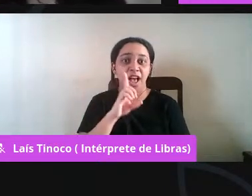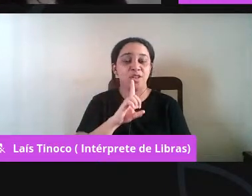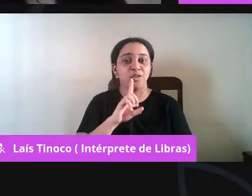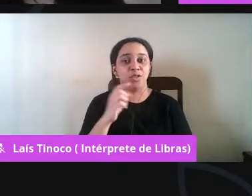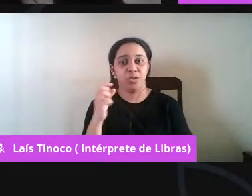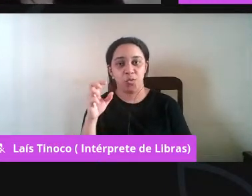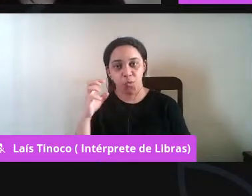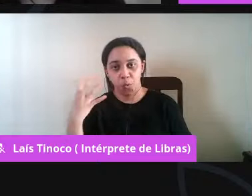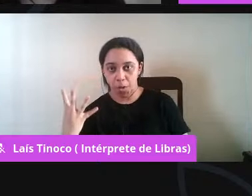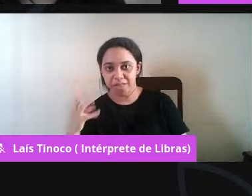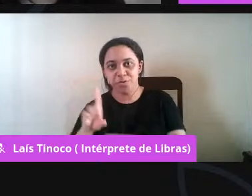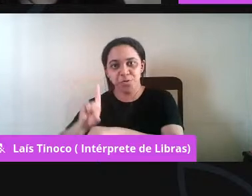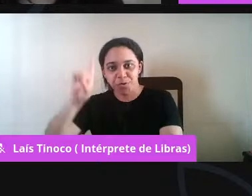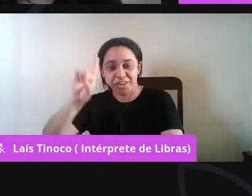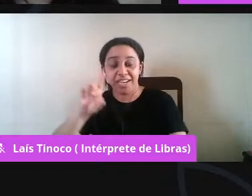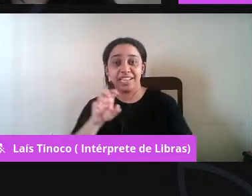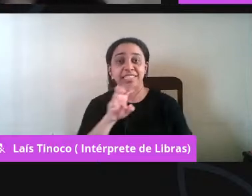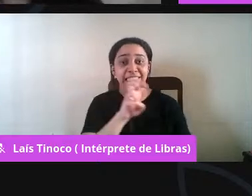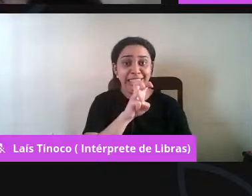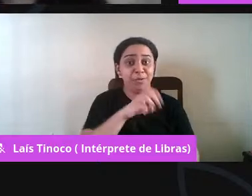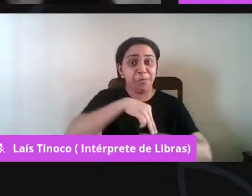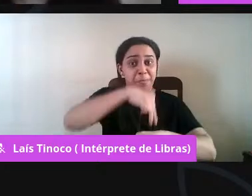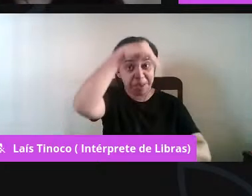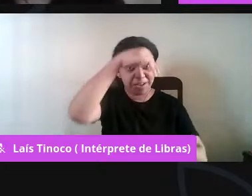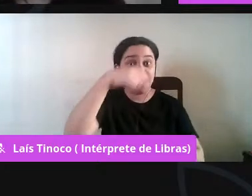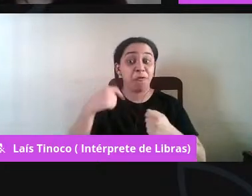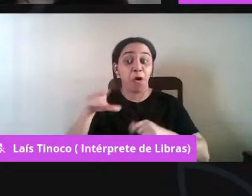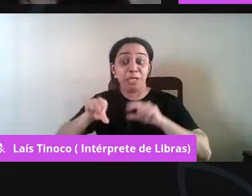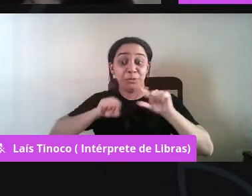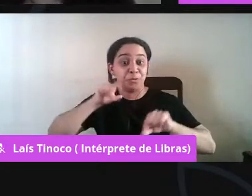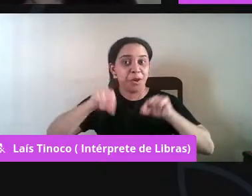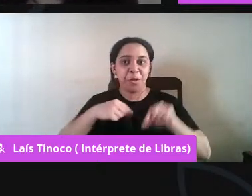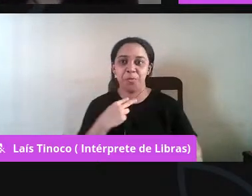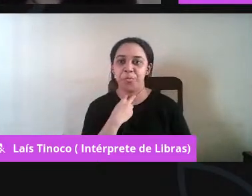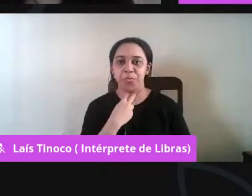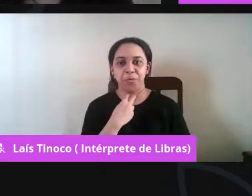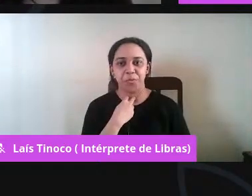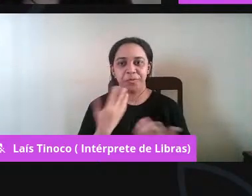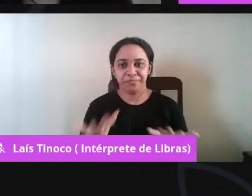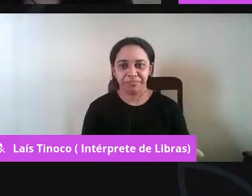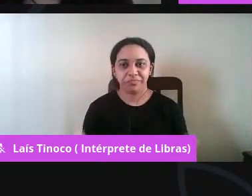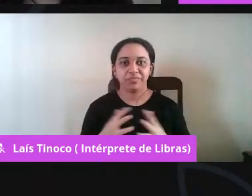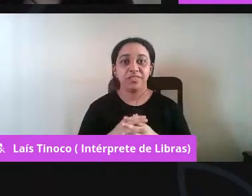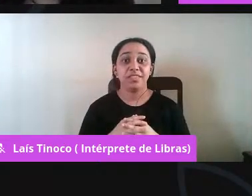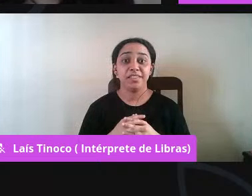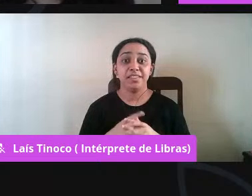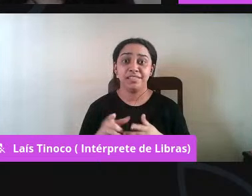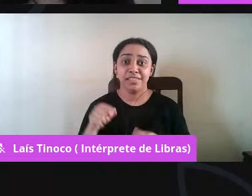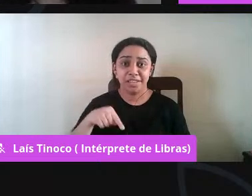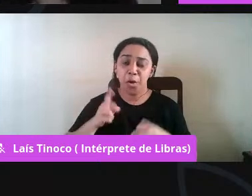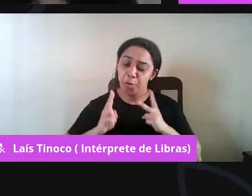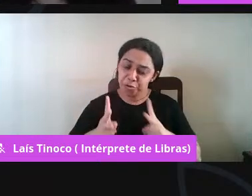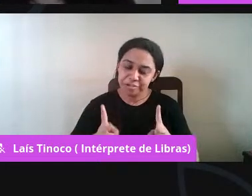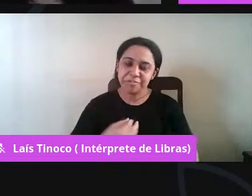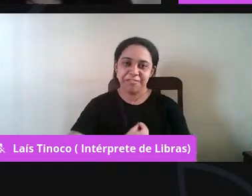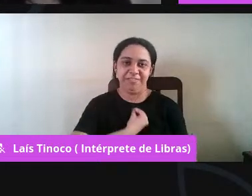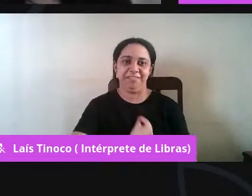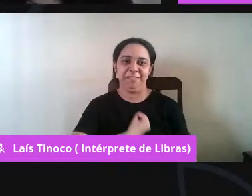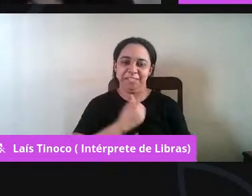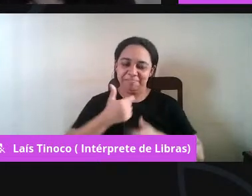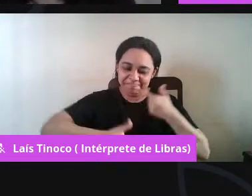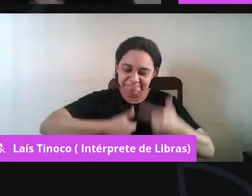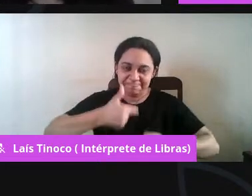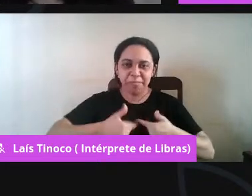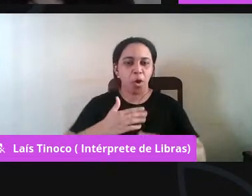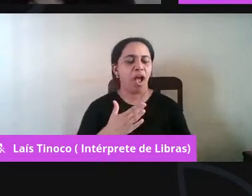mestrado. Ainda vou fazer a seleção, porque eu não posso ficar com 9 de uma vez só, né? Então, Isso aqui me mantém viva. E eu faço com o maior